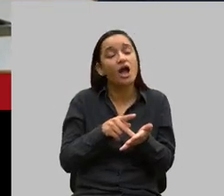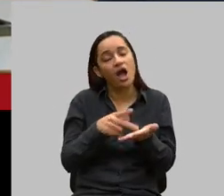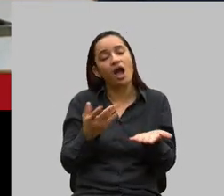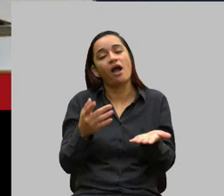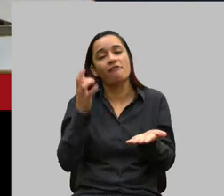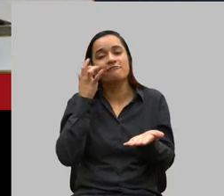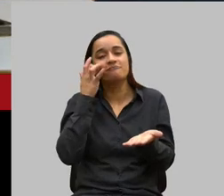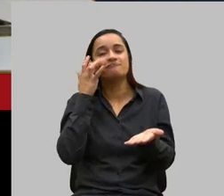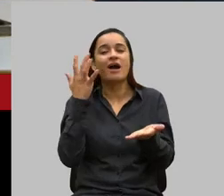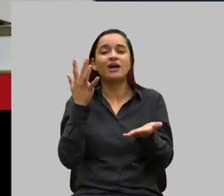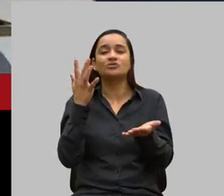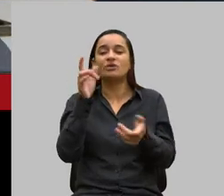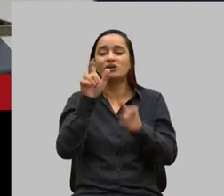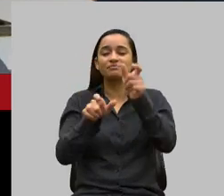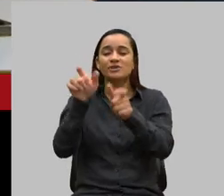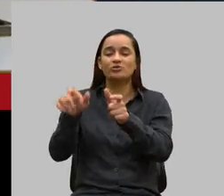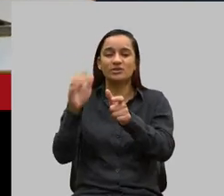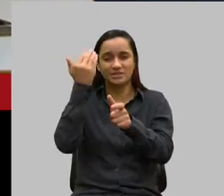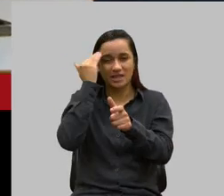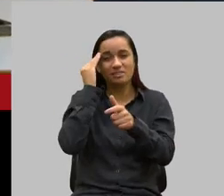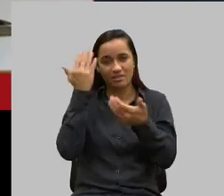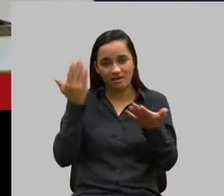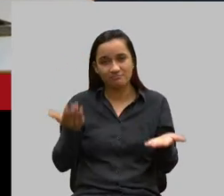N pessoas entenderem